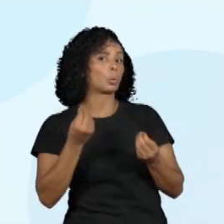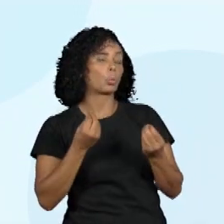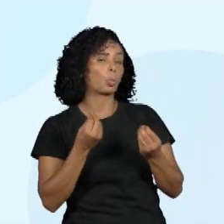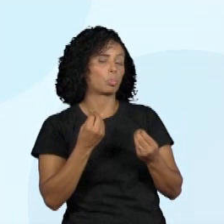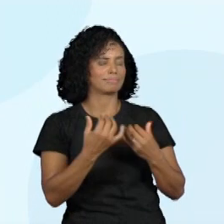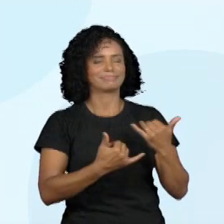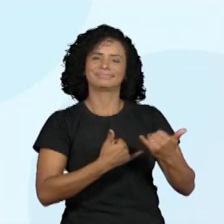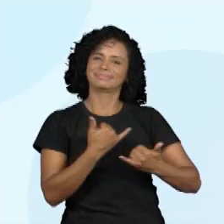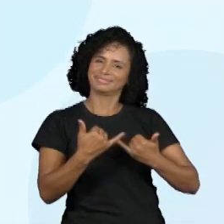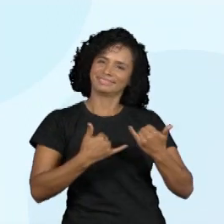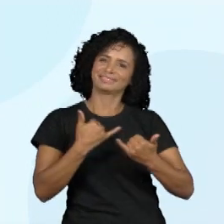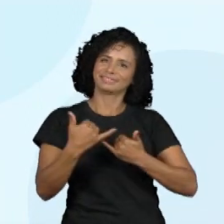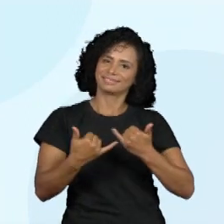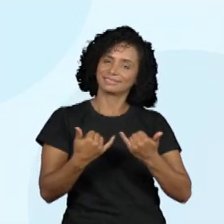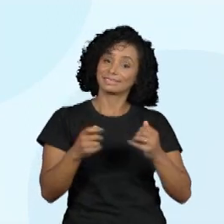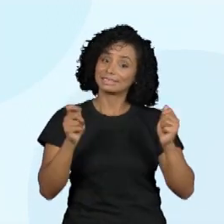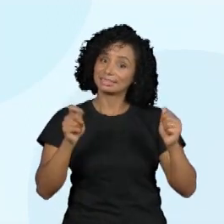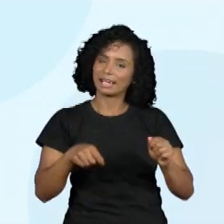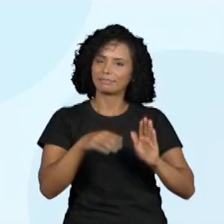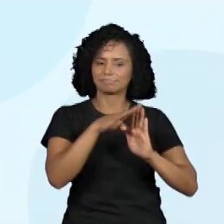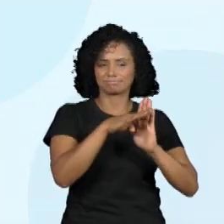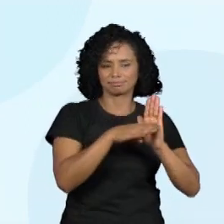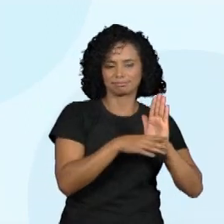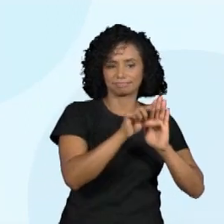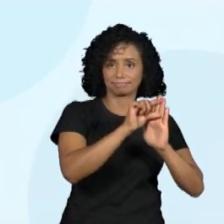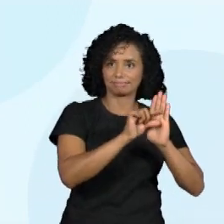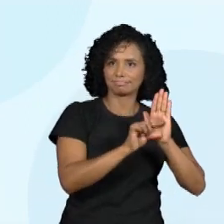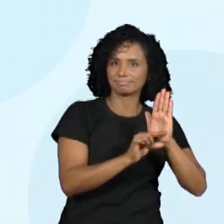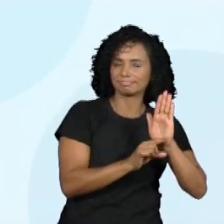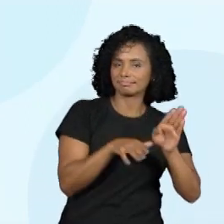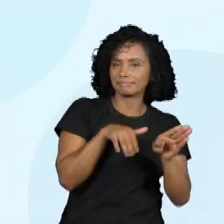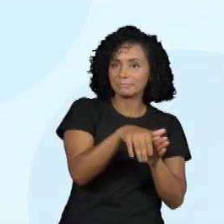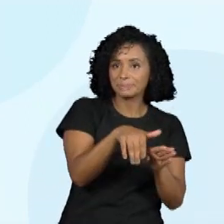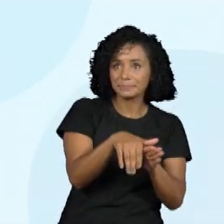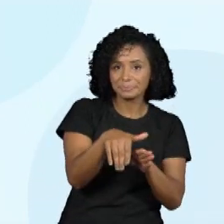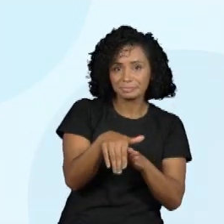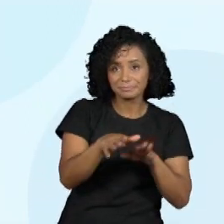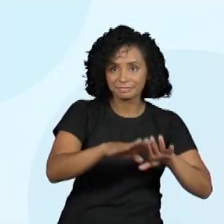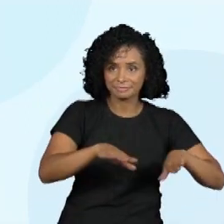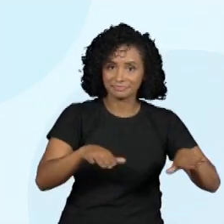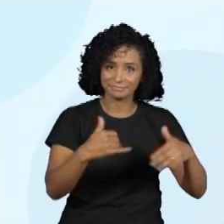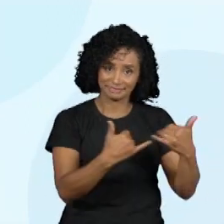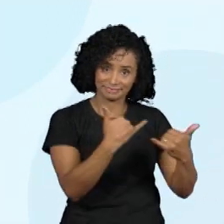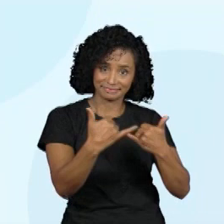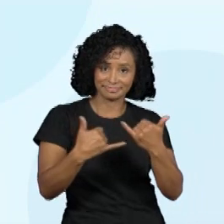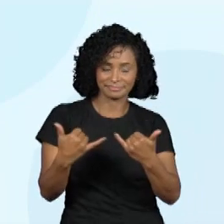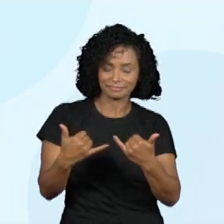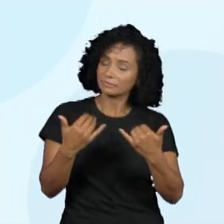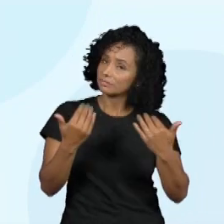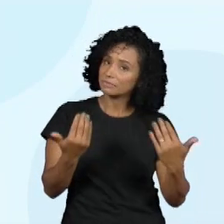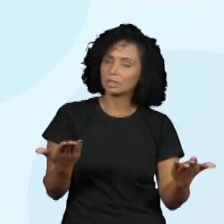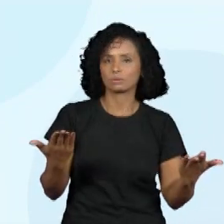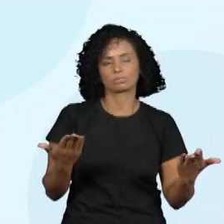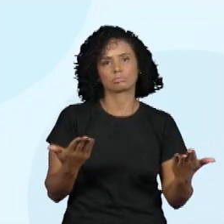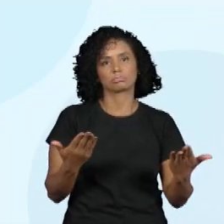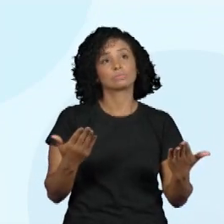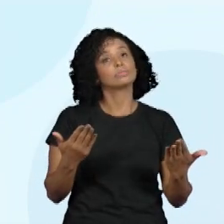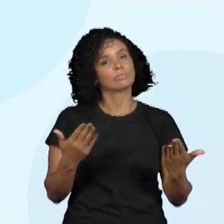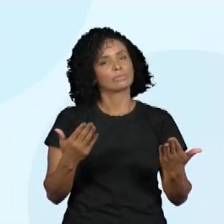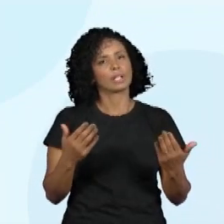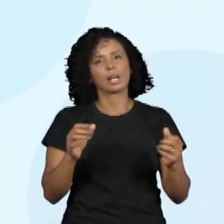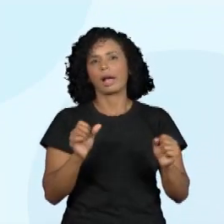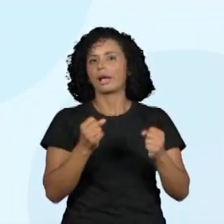uma brincadeira, instruir sobre uma brincadeira. E quanto à estrutura, nós vimos que é uma estrutura objetiva,